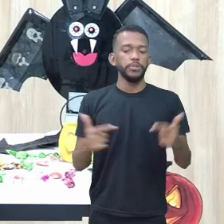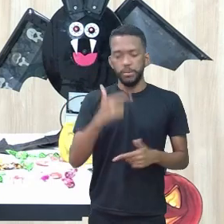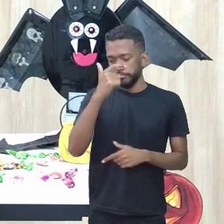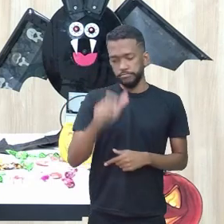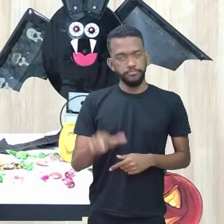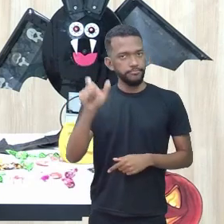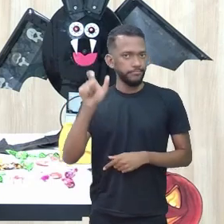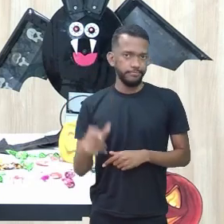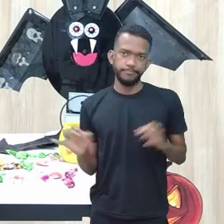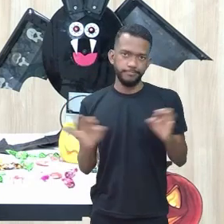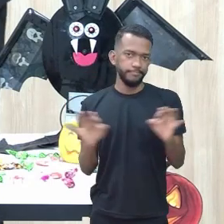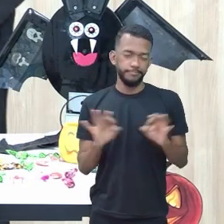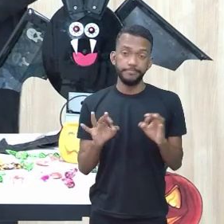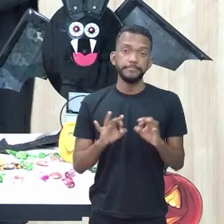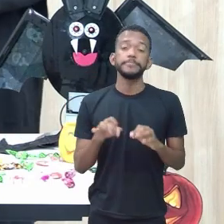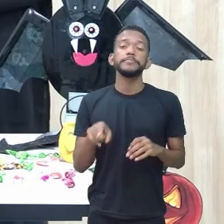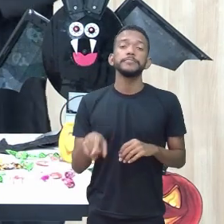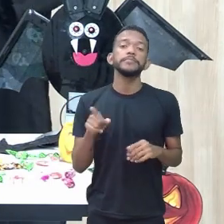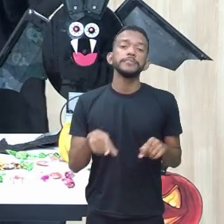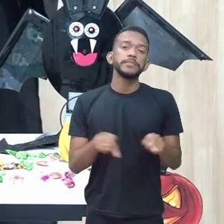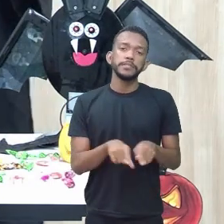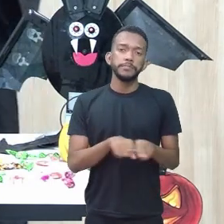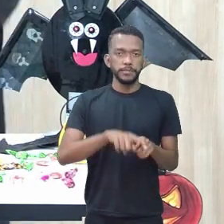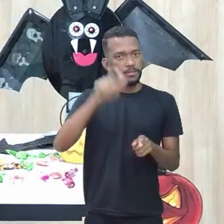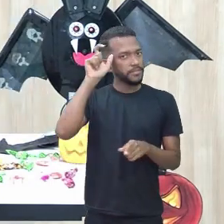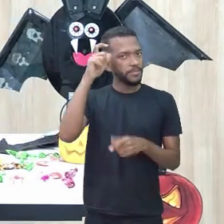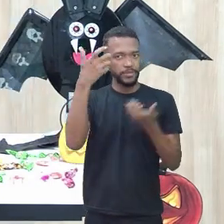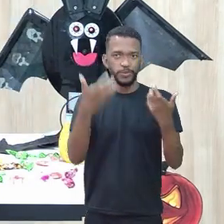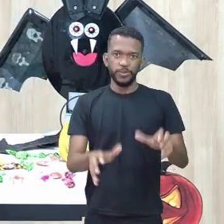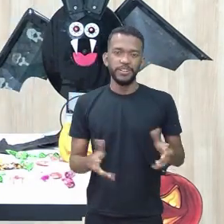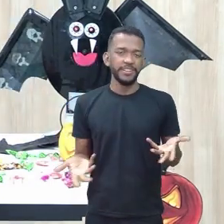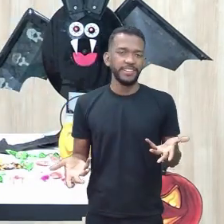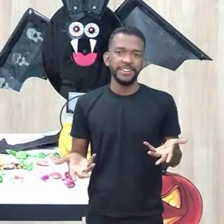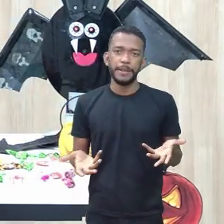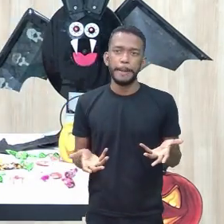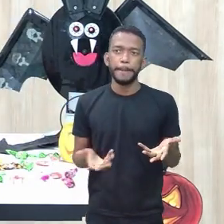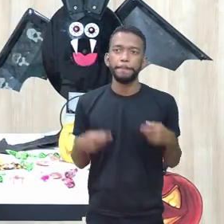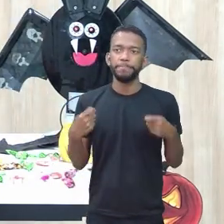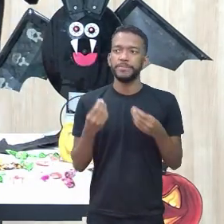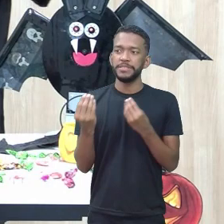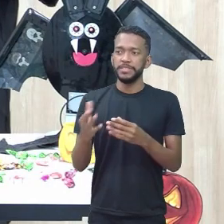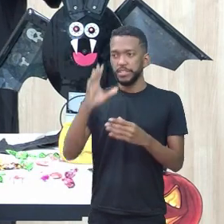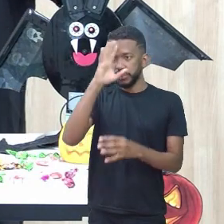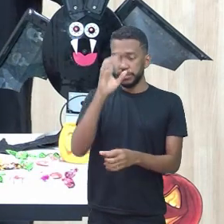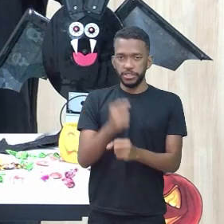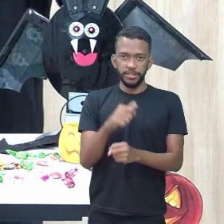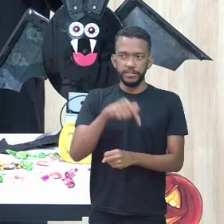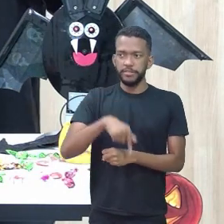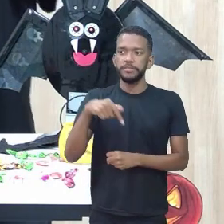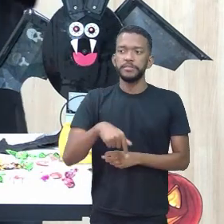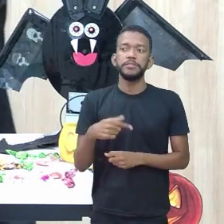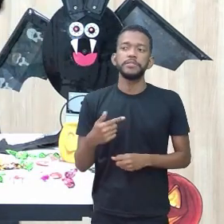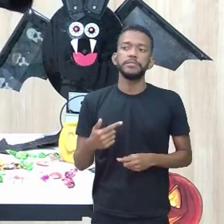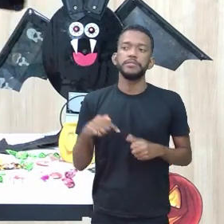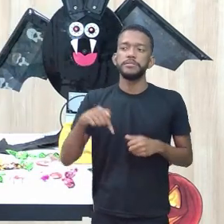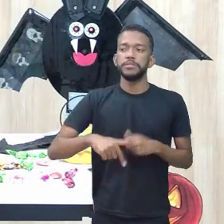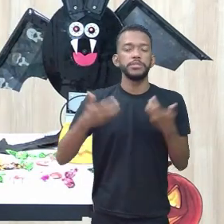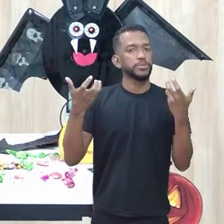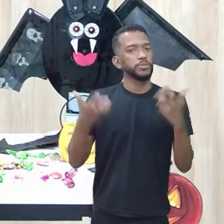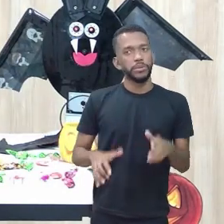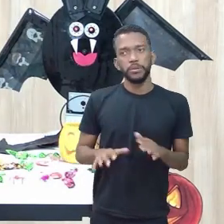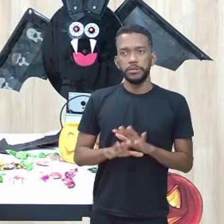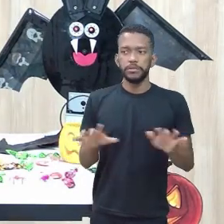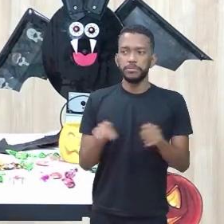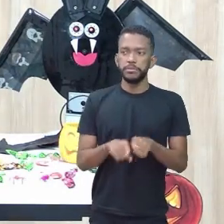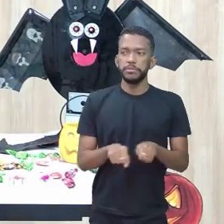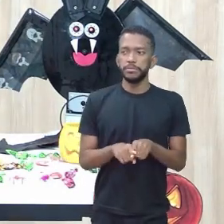ele, obviamente. E no inferno o diabo também não queria, porque eu vou ter que te dar cargo de chefia se tu chegar aqui. Então, aqui também eu não te quero.